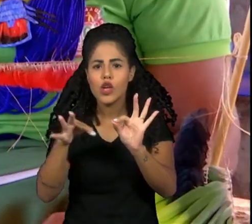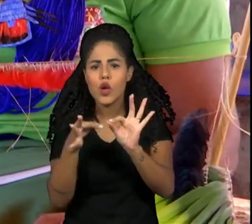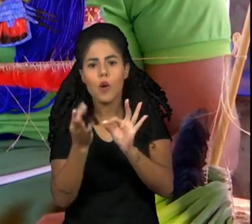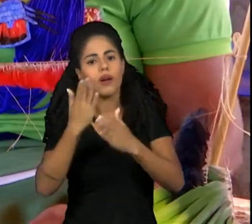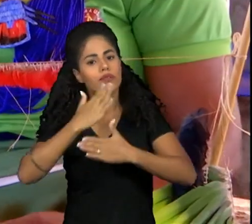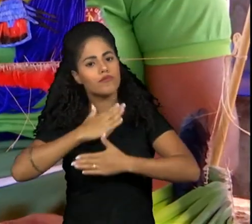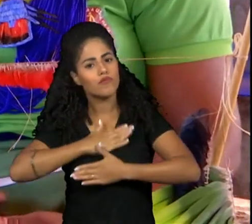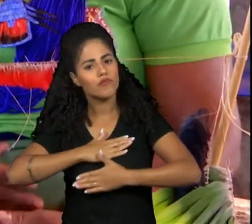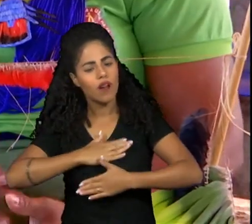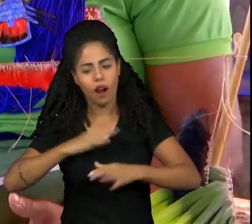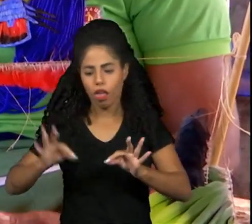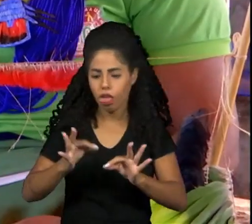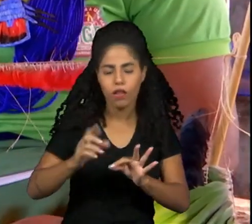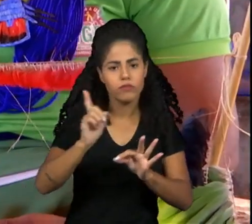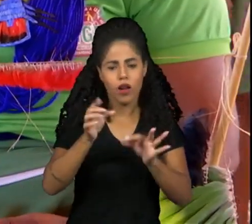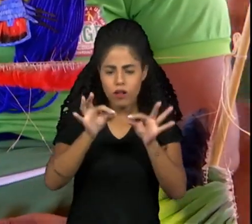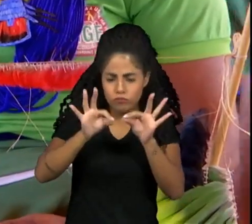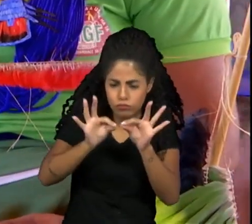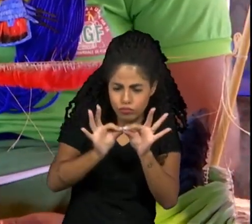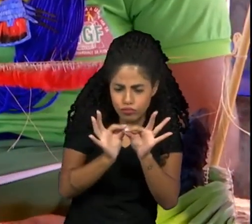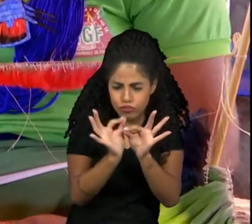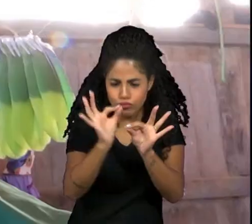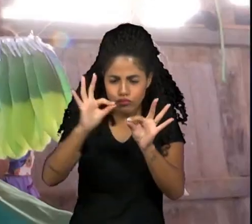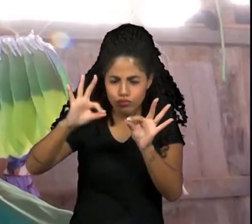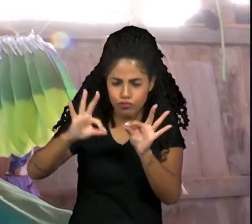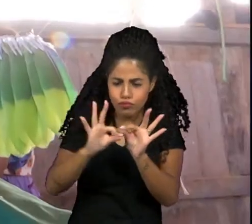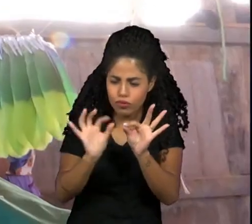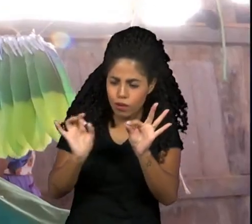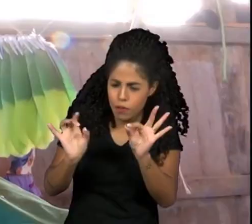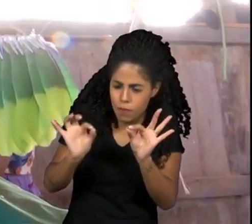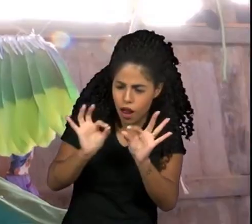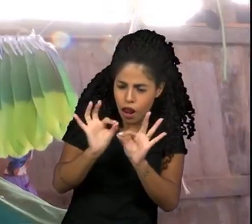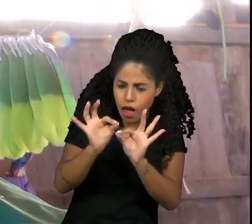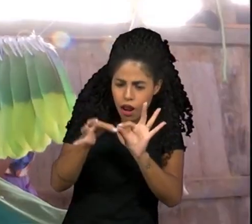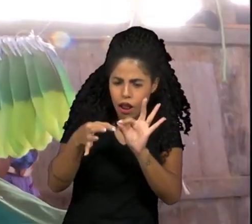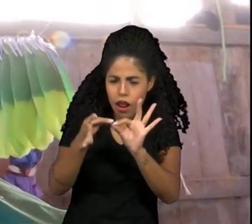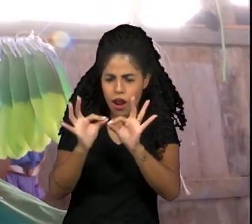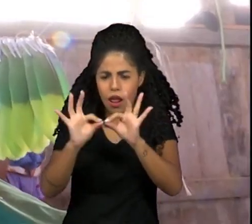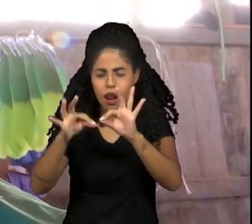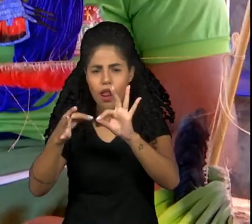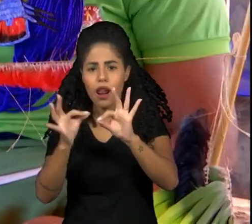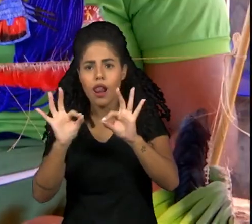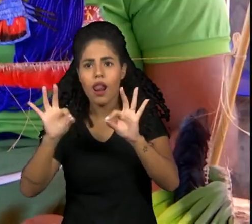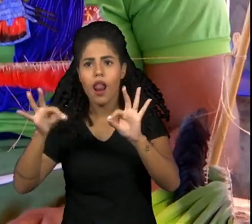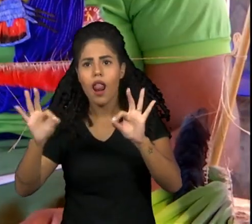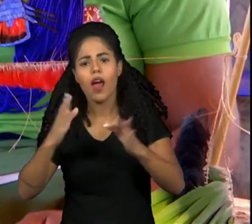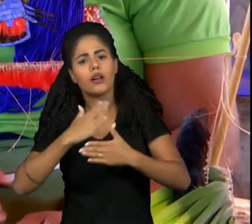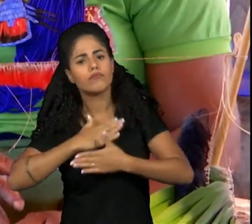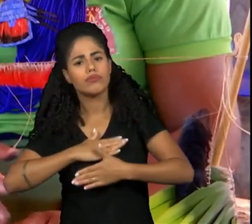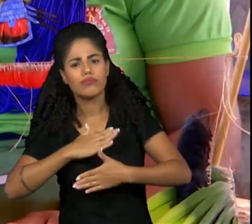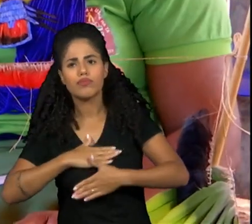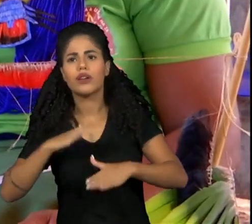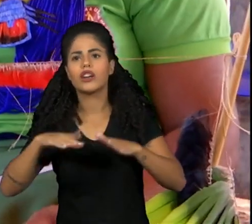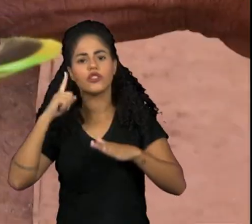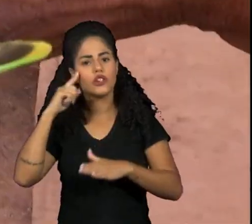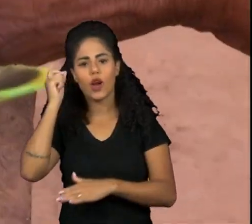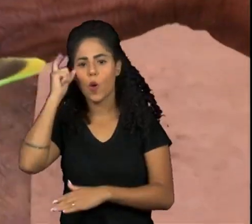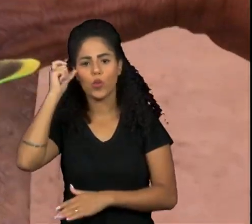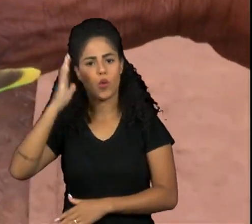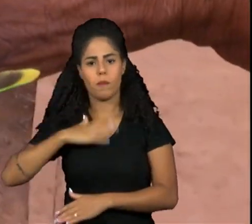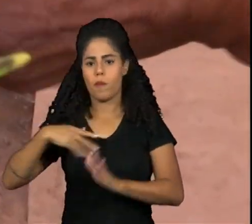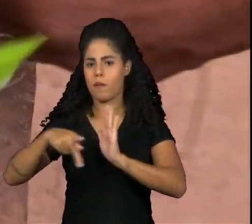Porque meus filhos me respeitam muito, eles sabem que eu tenho talento, faz as coisas para poder ter as coisas da gente, fazer a cultura